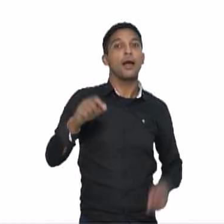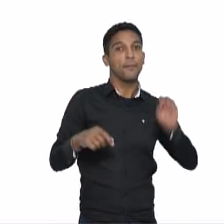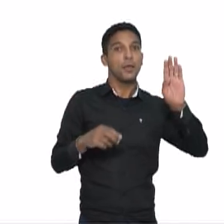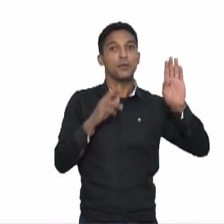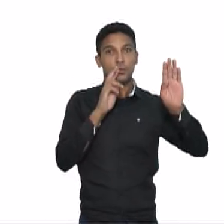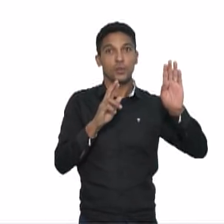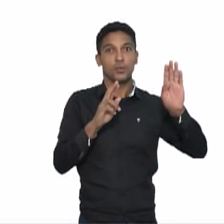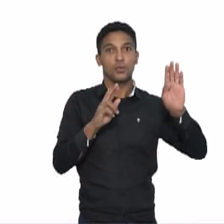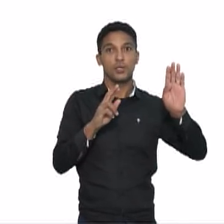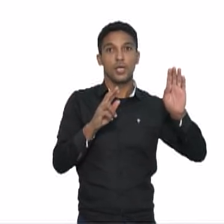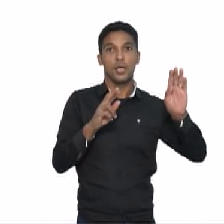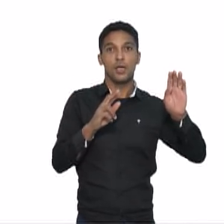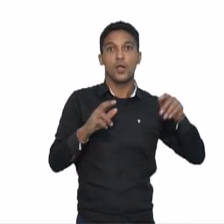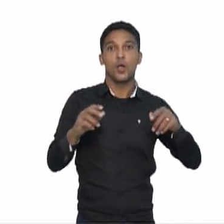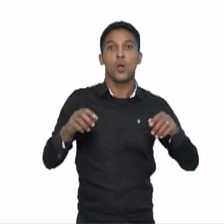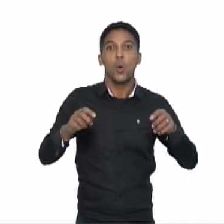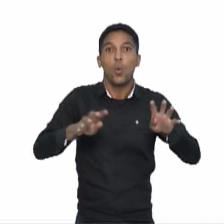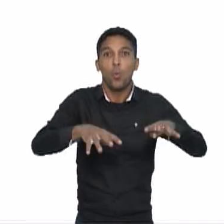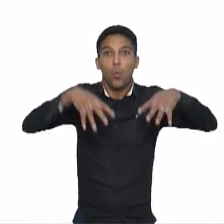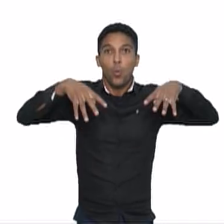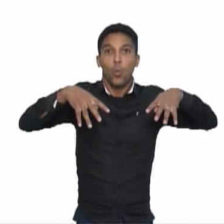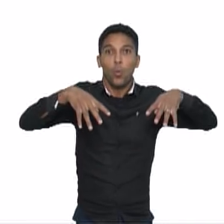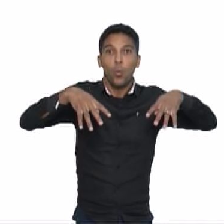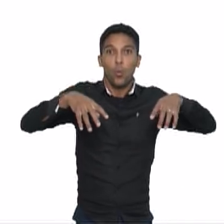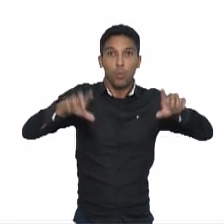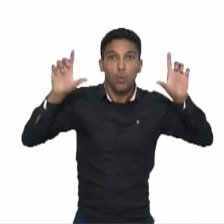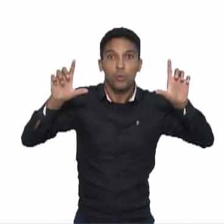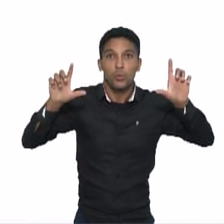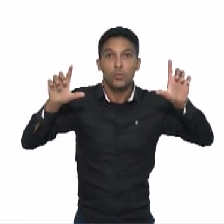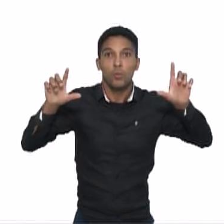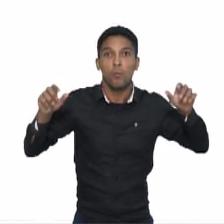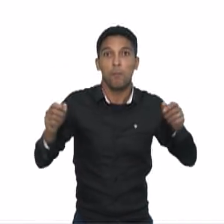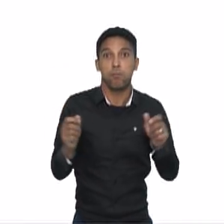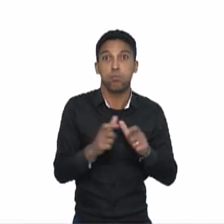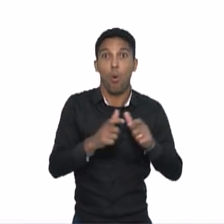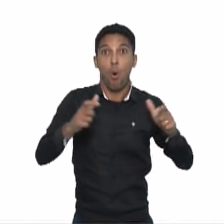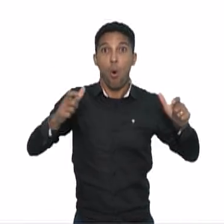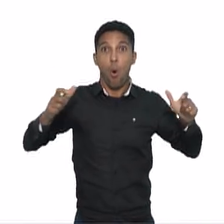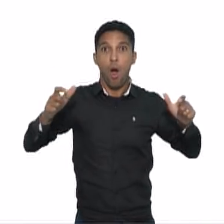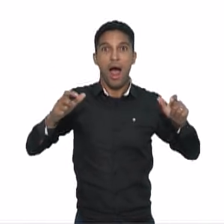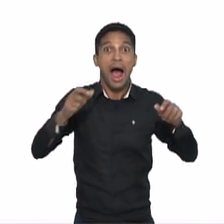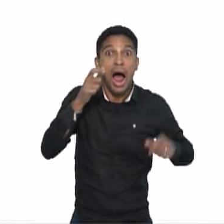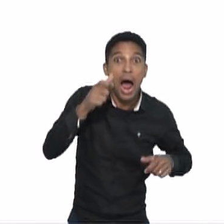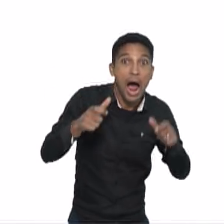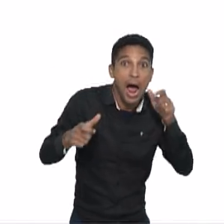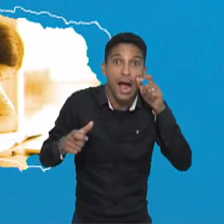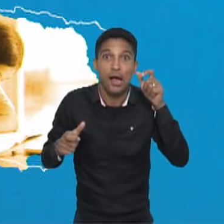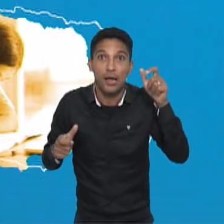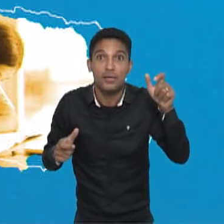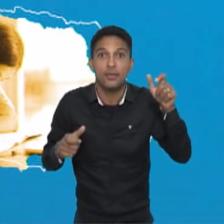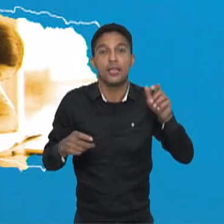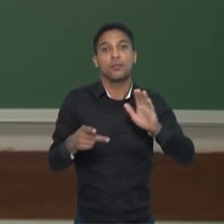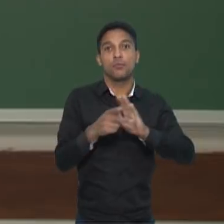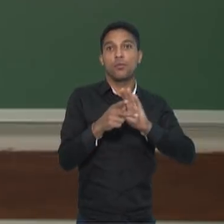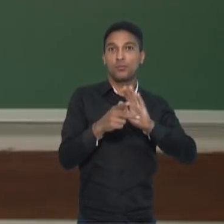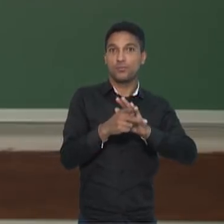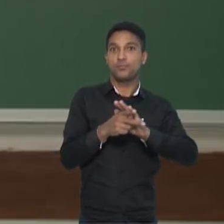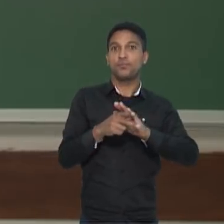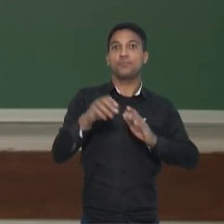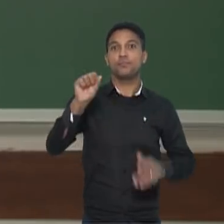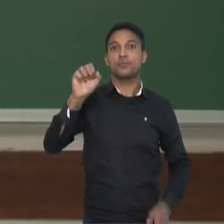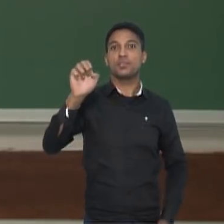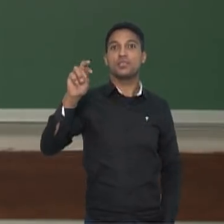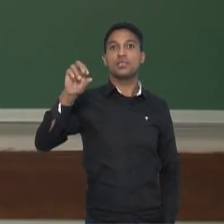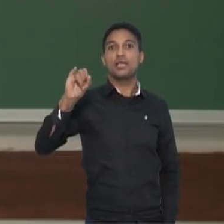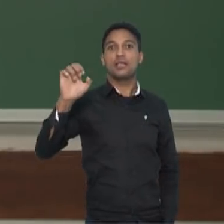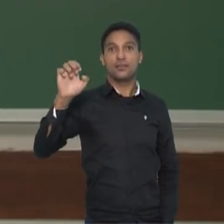e produzido conteúdos que vão muito além da série, que tem a ver lá com a cultura da convergência que eu falei para vocês. Então eu vou